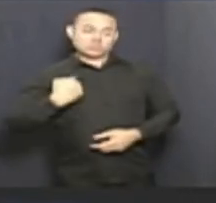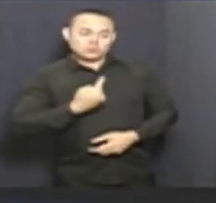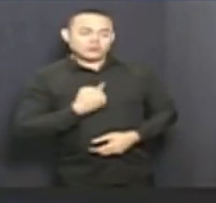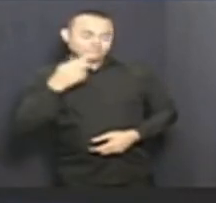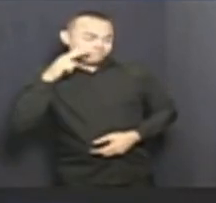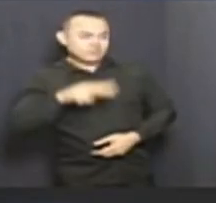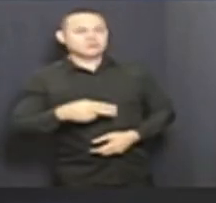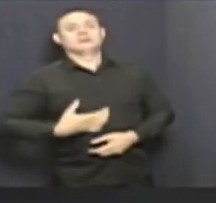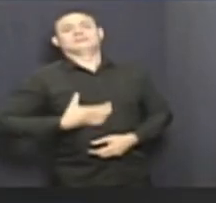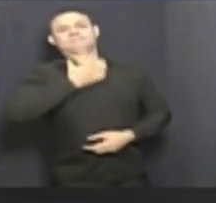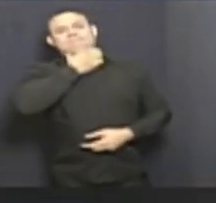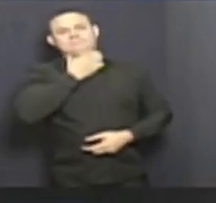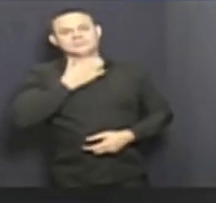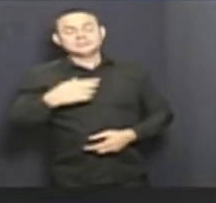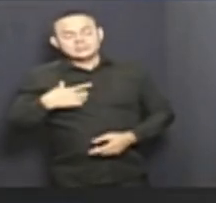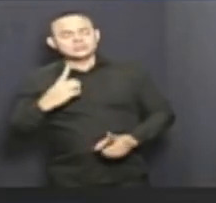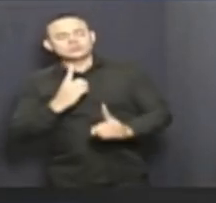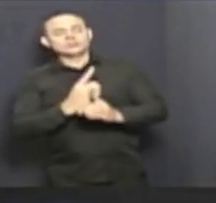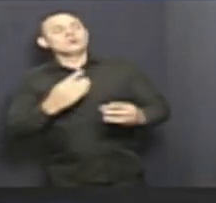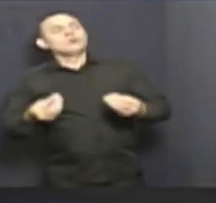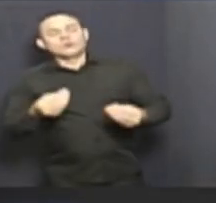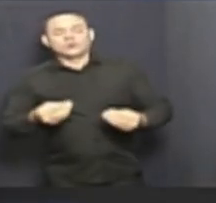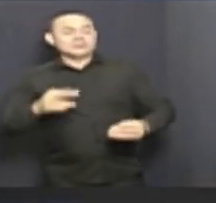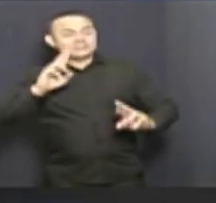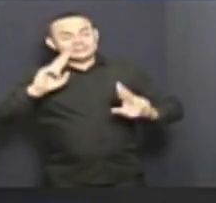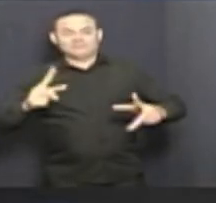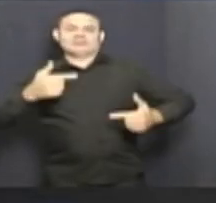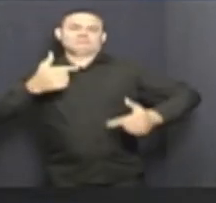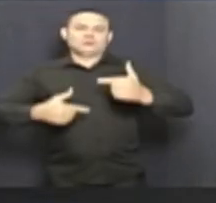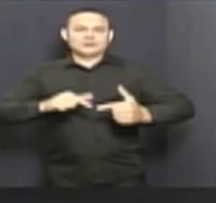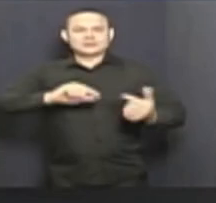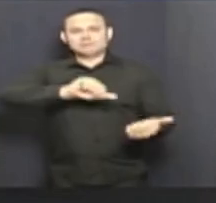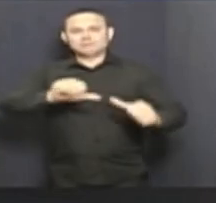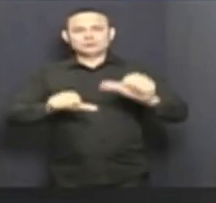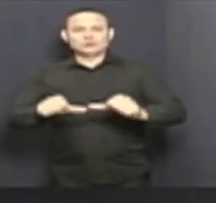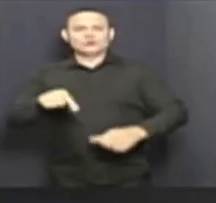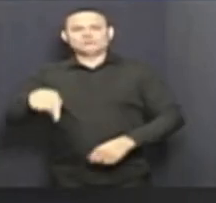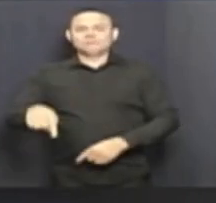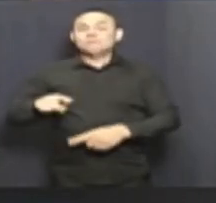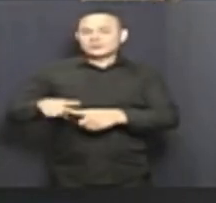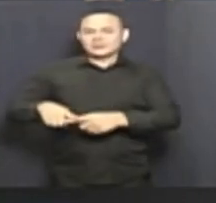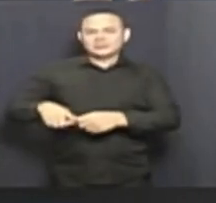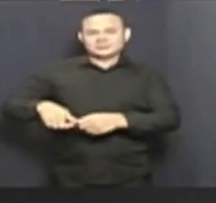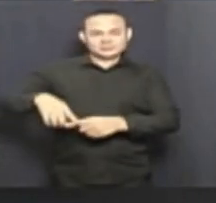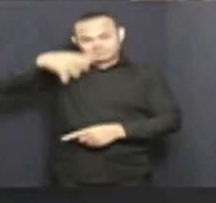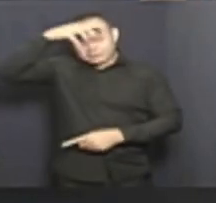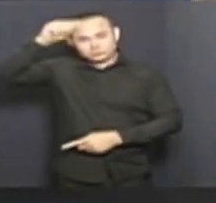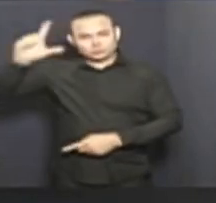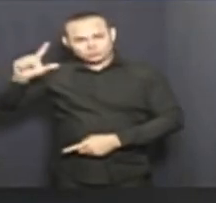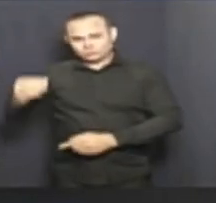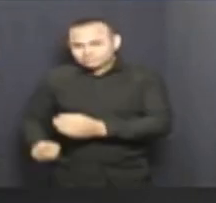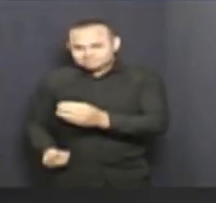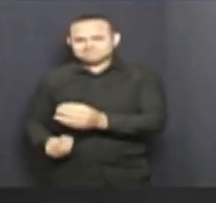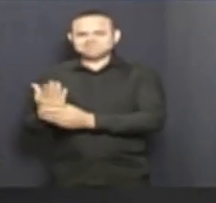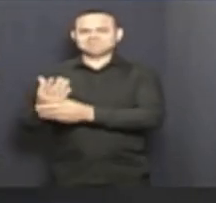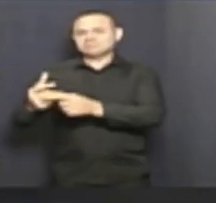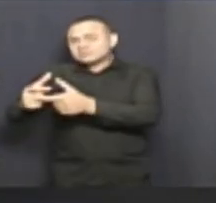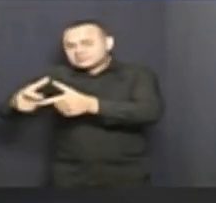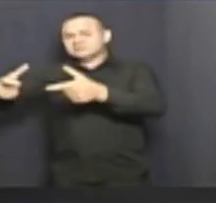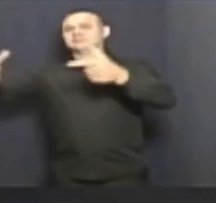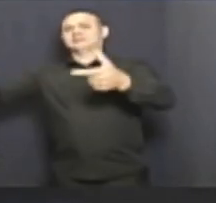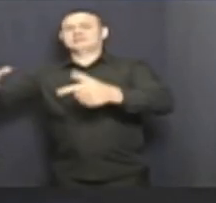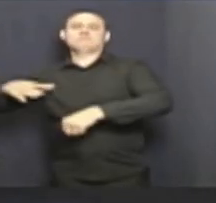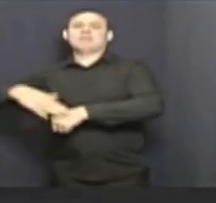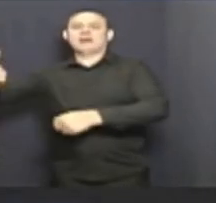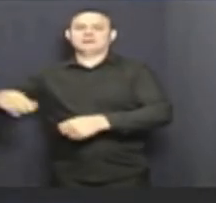implementar uma política diferente da de vocês o estado cresceu muitas vezes vocês não querem enxergar mas se você olhar nós